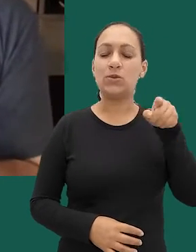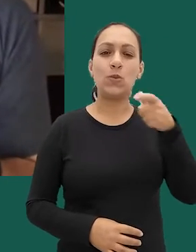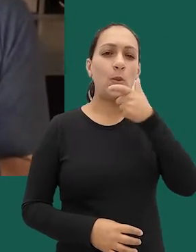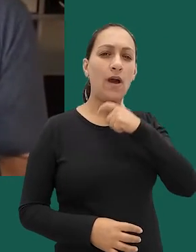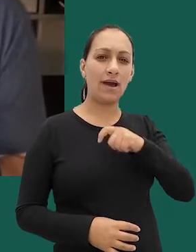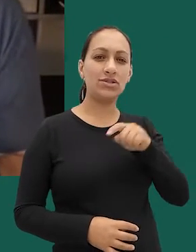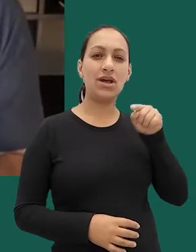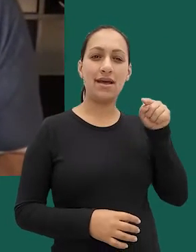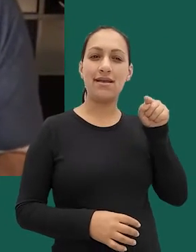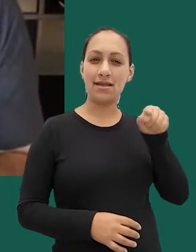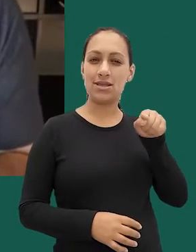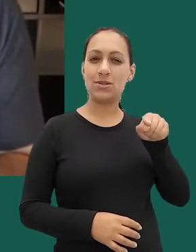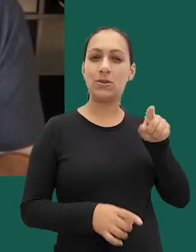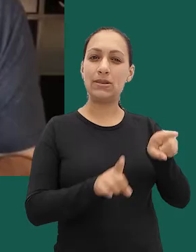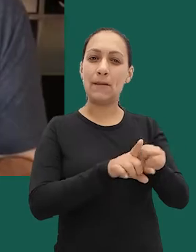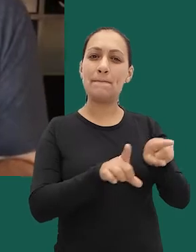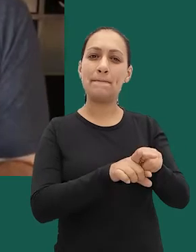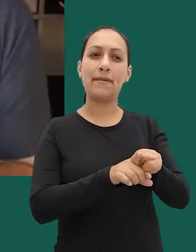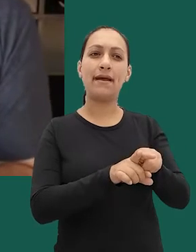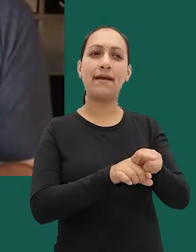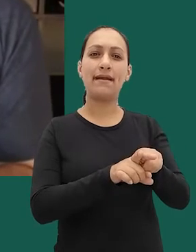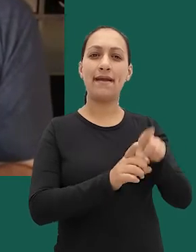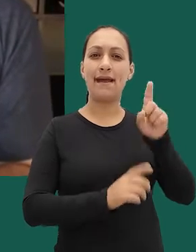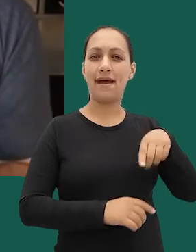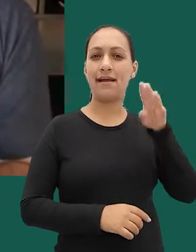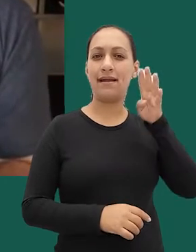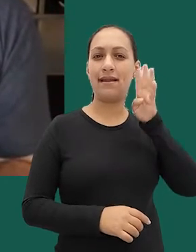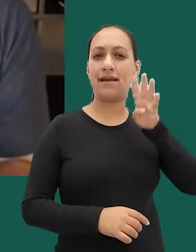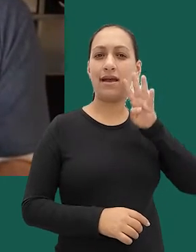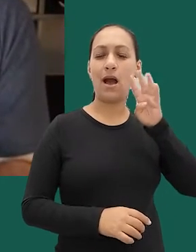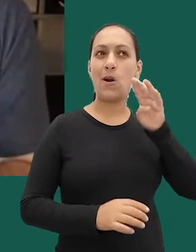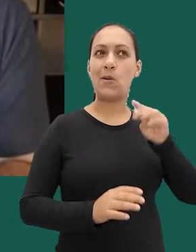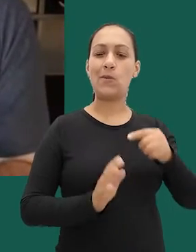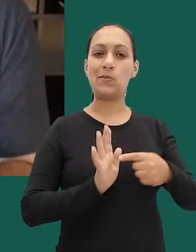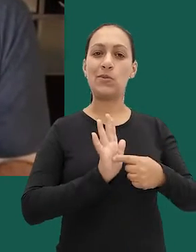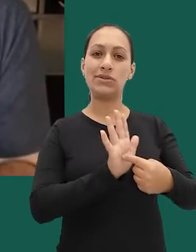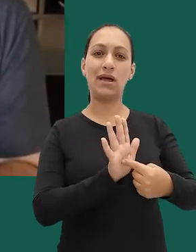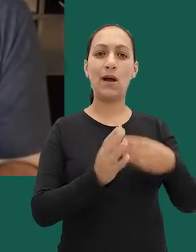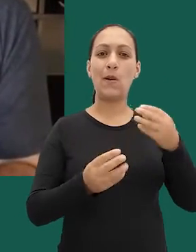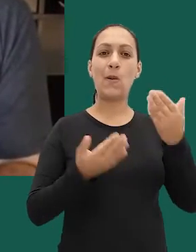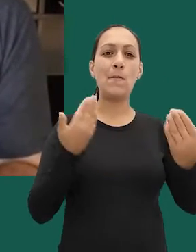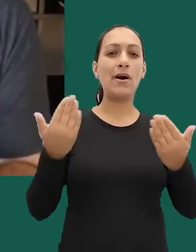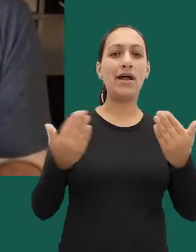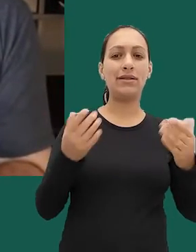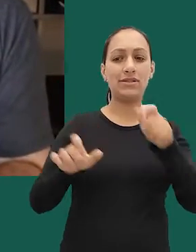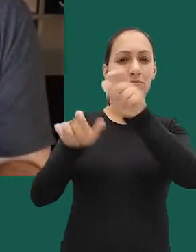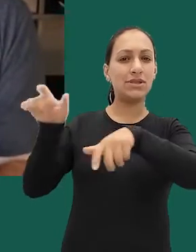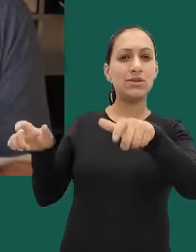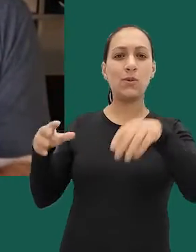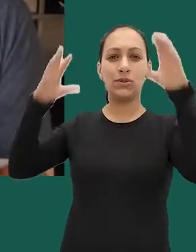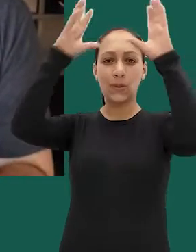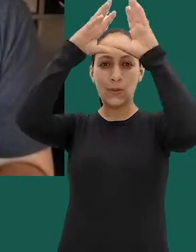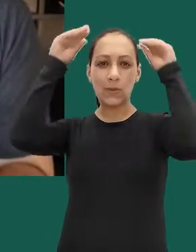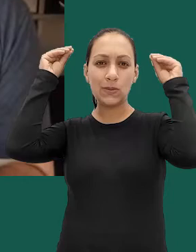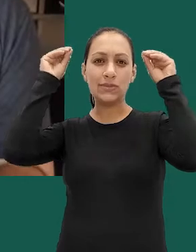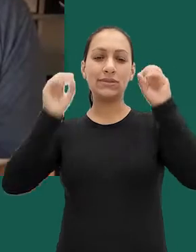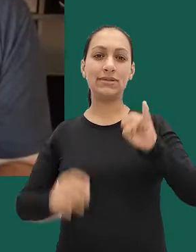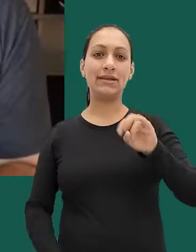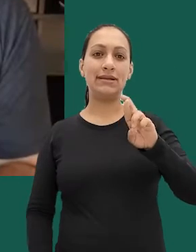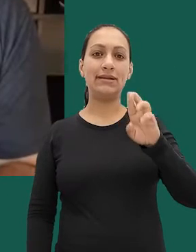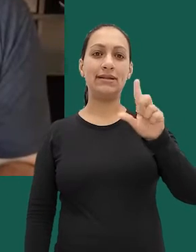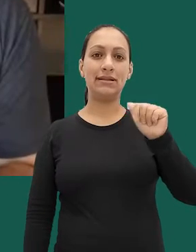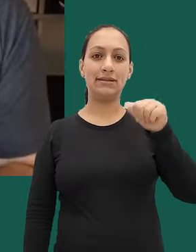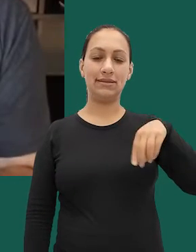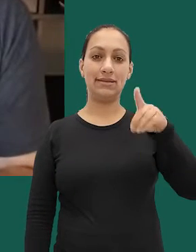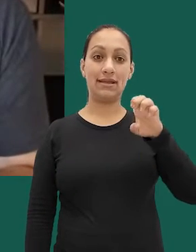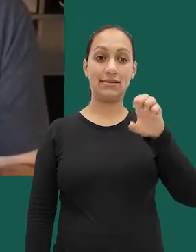também é bacana de destacar comparado com os irlandeses ou os holandeses, que são bem, né, pragmáticos e são bem